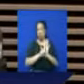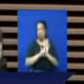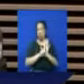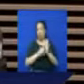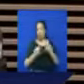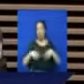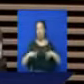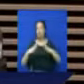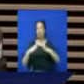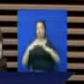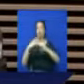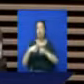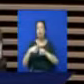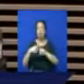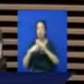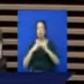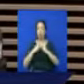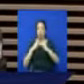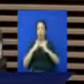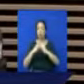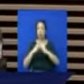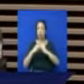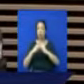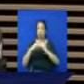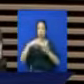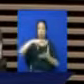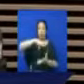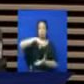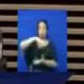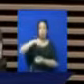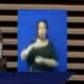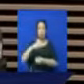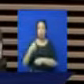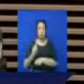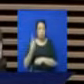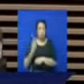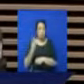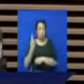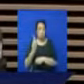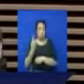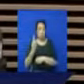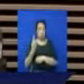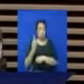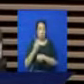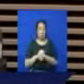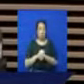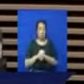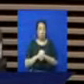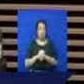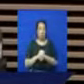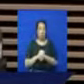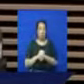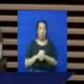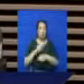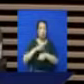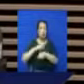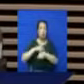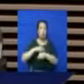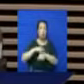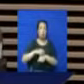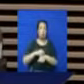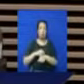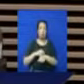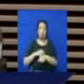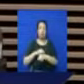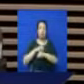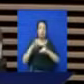é a única instituição no mundo que tem a autoridade de Jesus quando ela anda segundo a palavra de Deus e segue o ensinamento de Jesus para